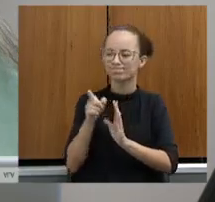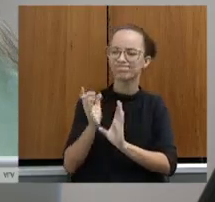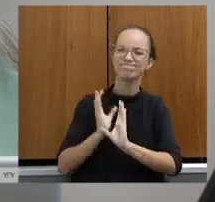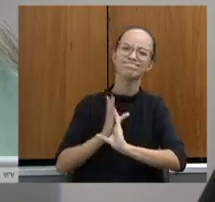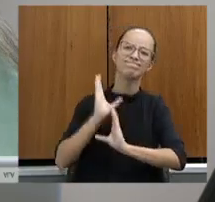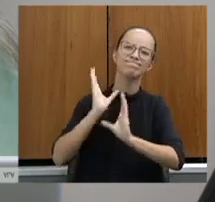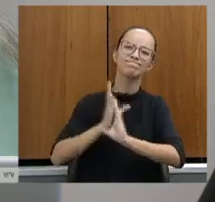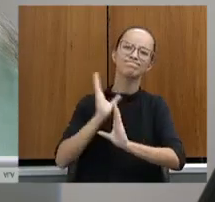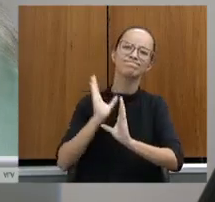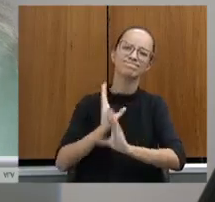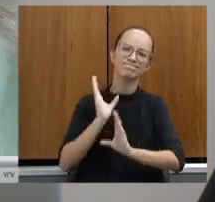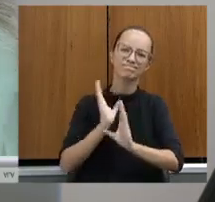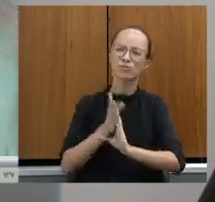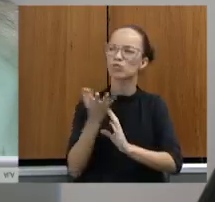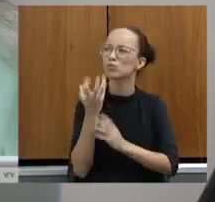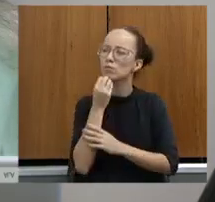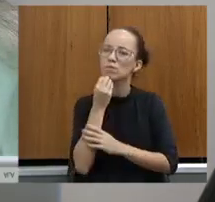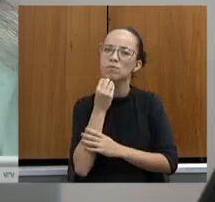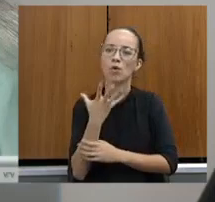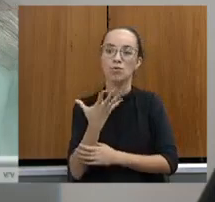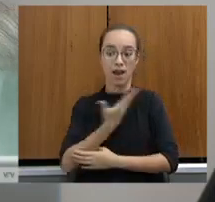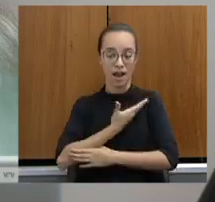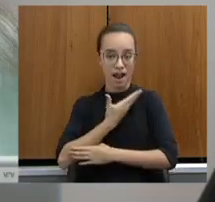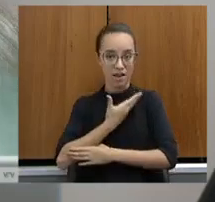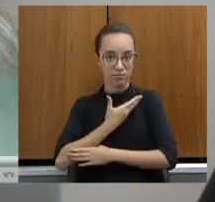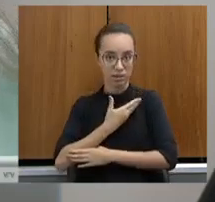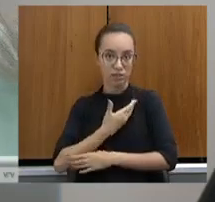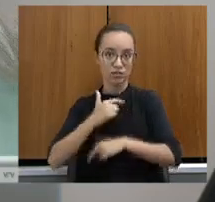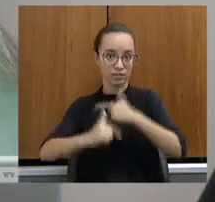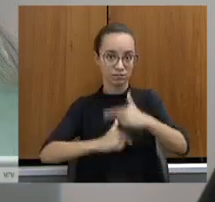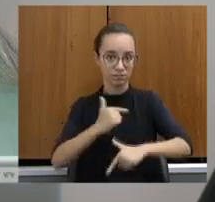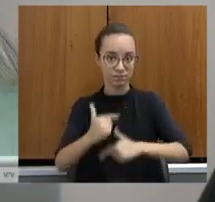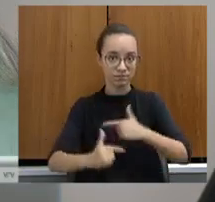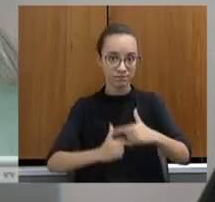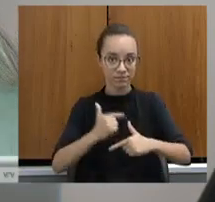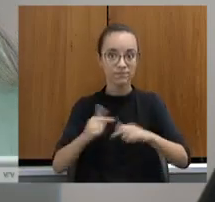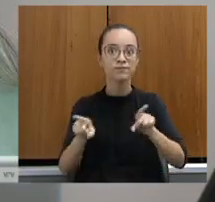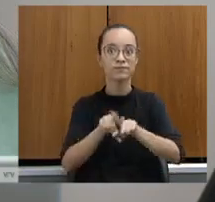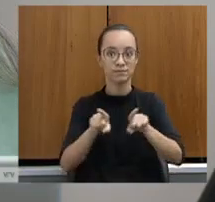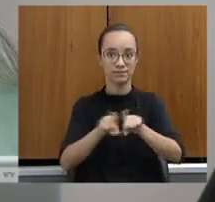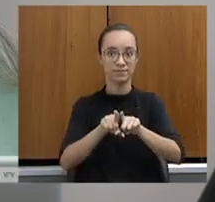foi tão útil para gente aqui na casa como minha colega e como